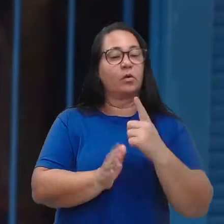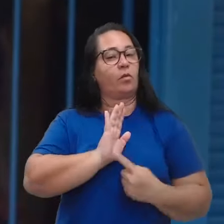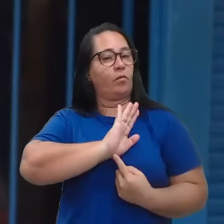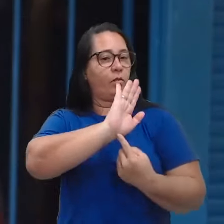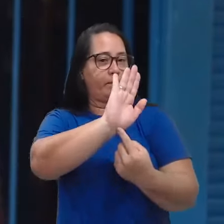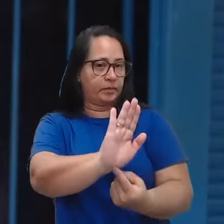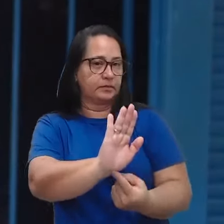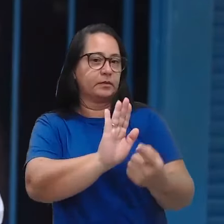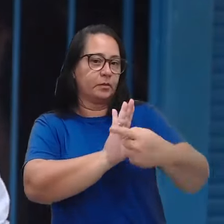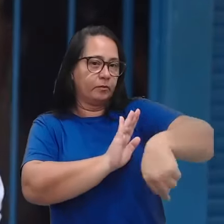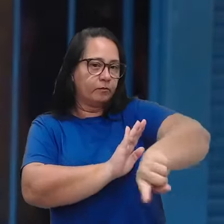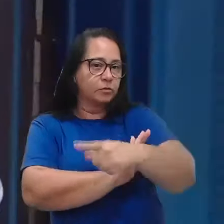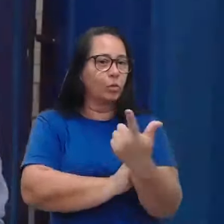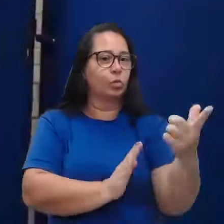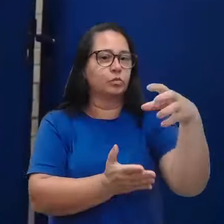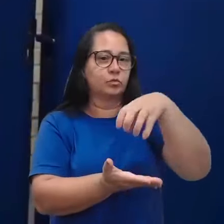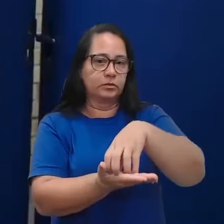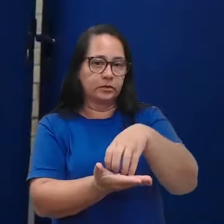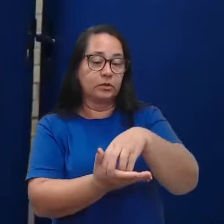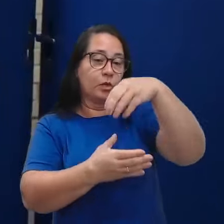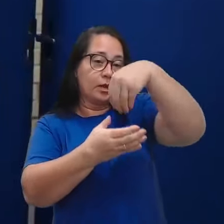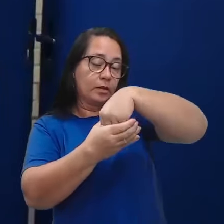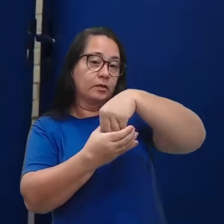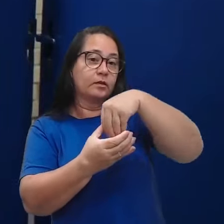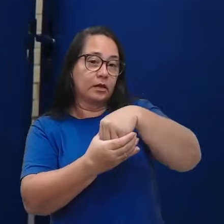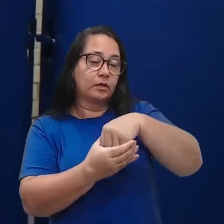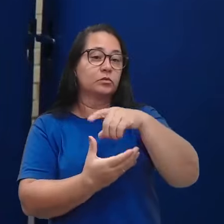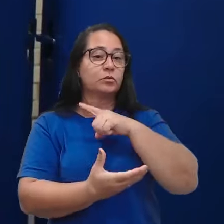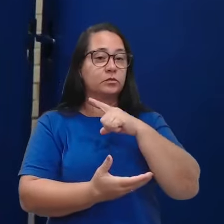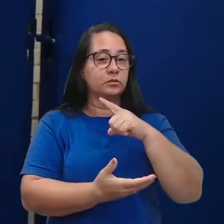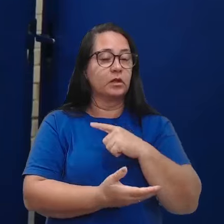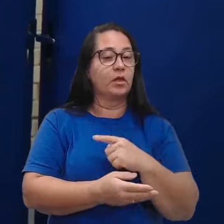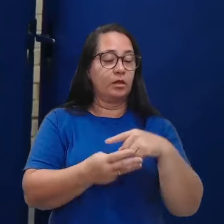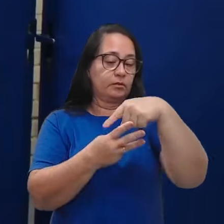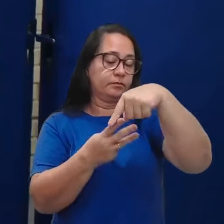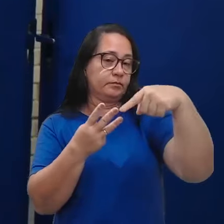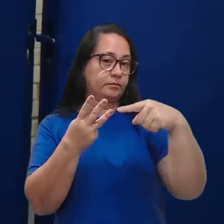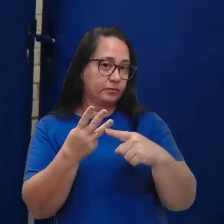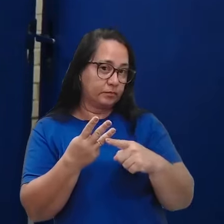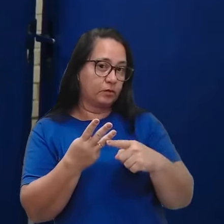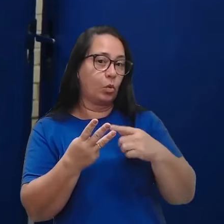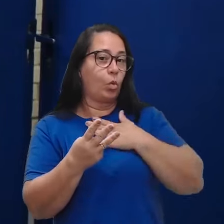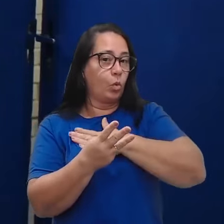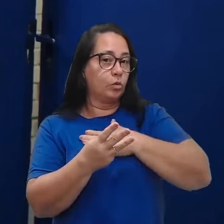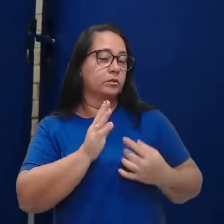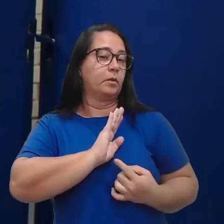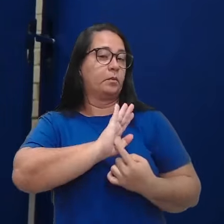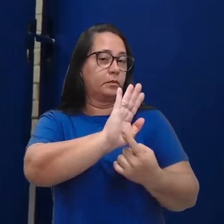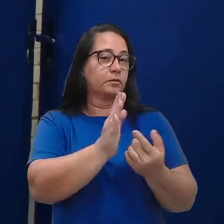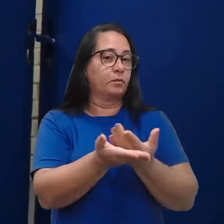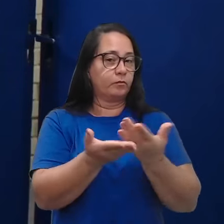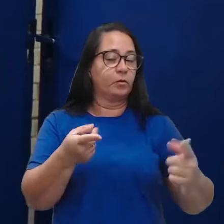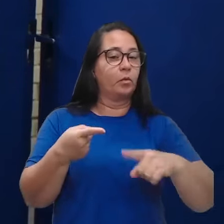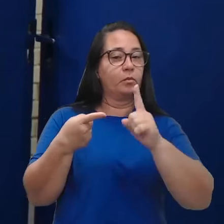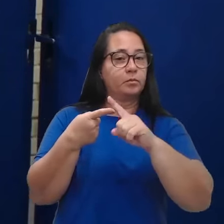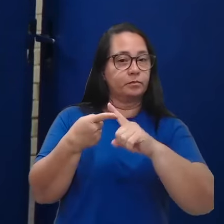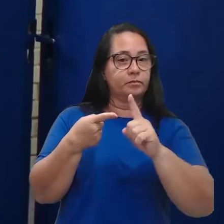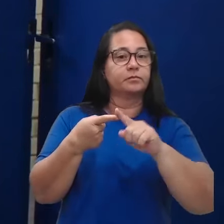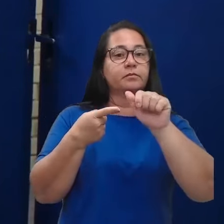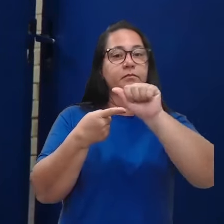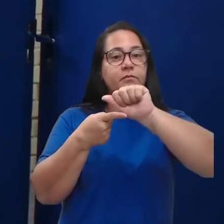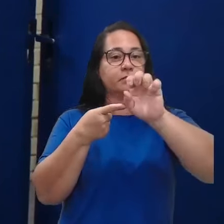esse espaço para você. Vamos lá então? Dentro do CAE funcionam pelo menos três centros e eu gostaria de apresentar para vocês. O primeiro é o AE,